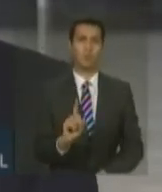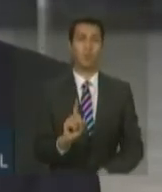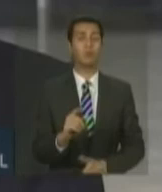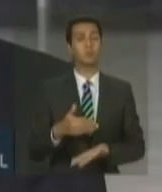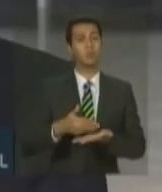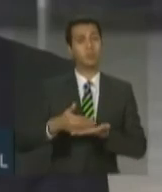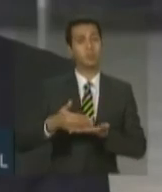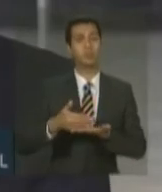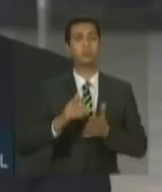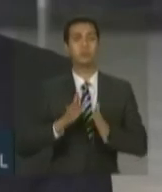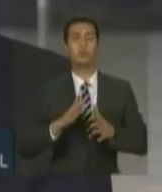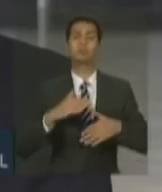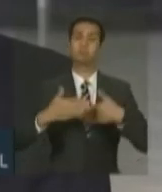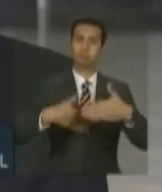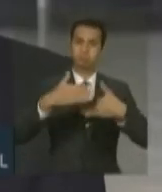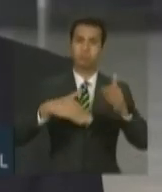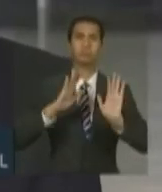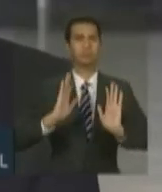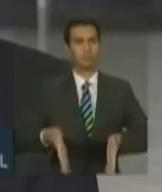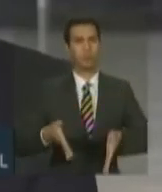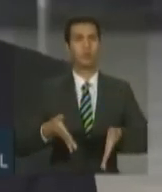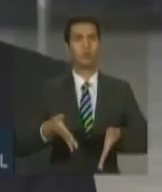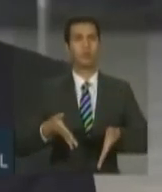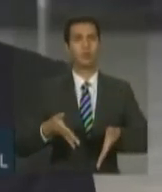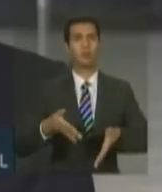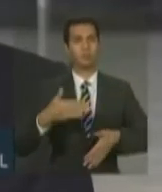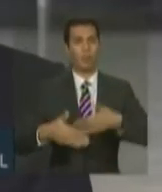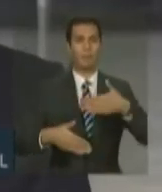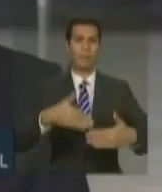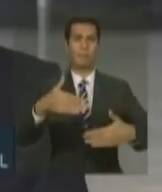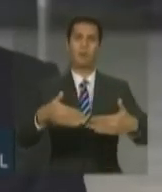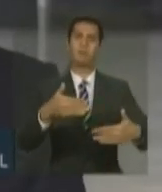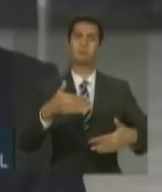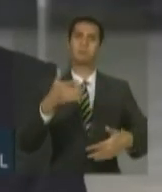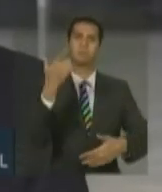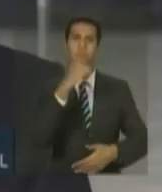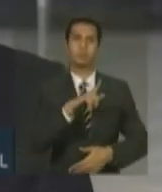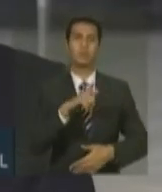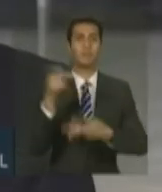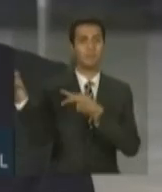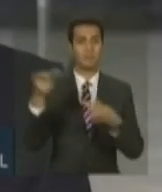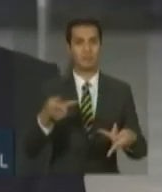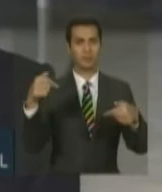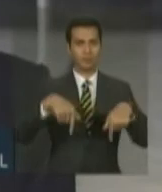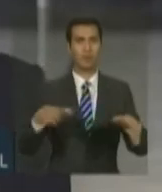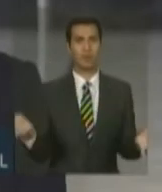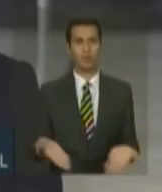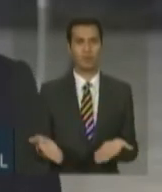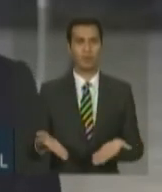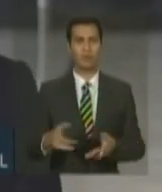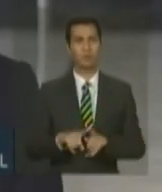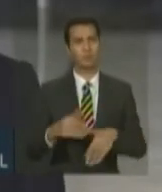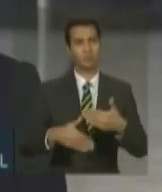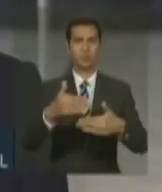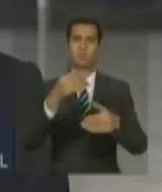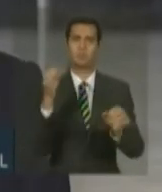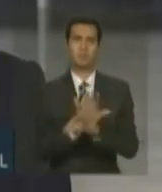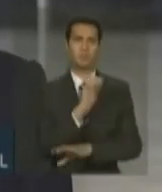Temos um processo bastante avançado e que deu passos ainda mais decisivos nessa visita. Mas o processo não está concluído.